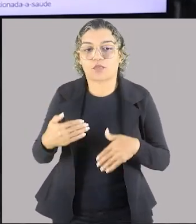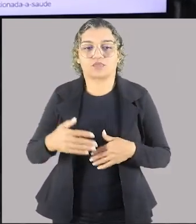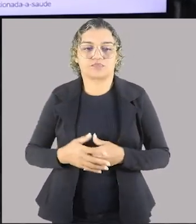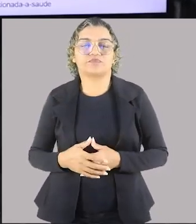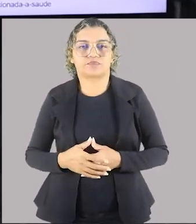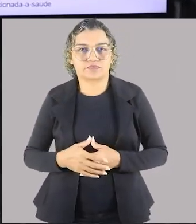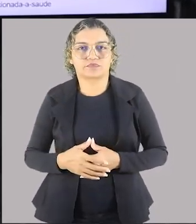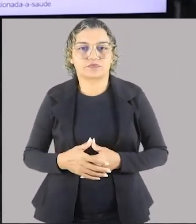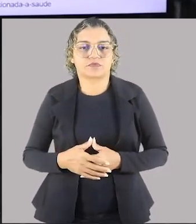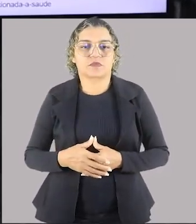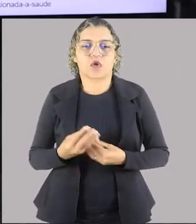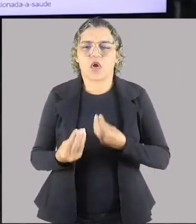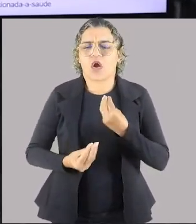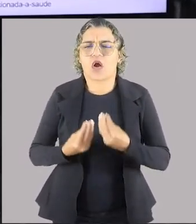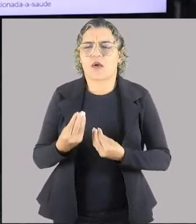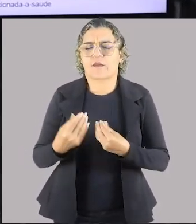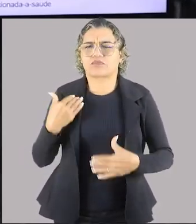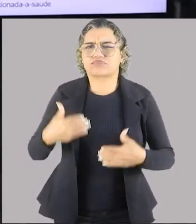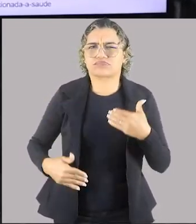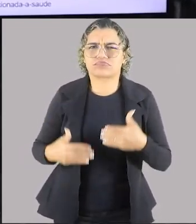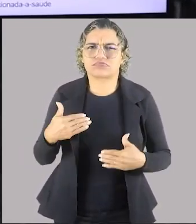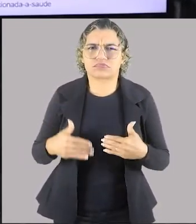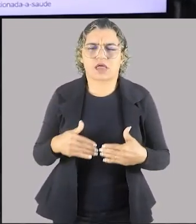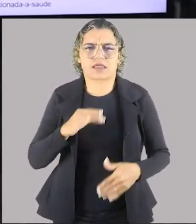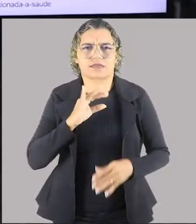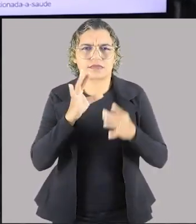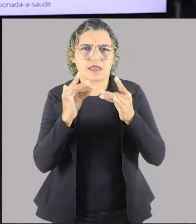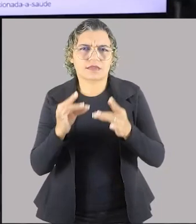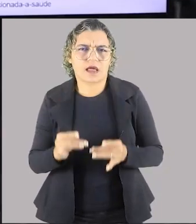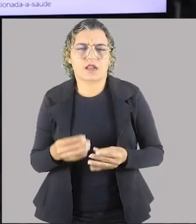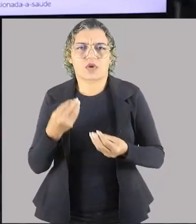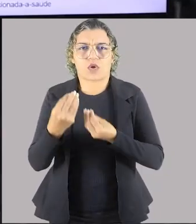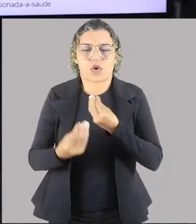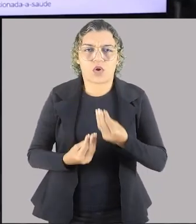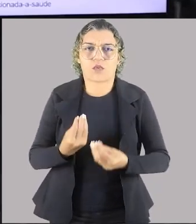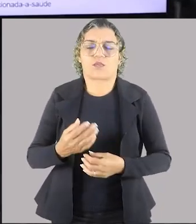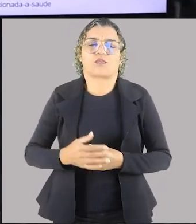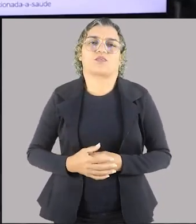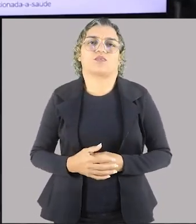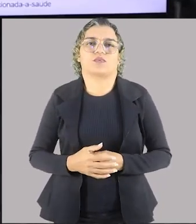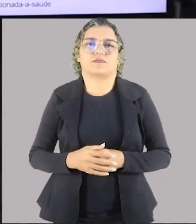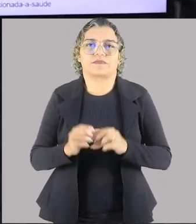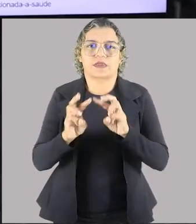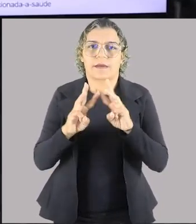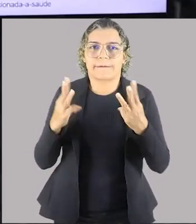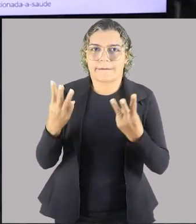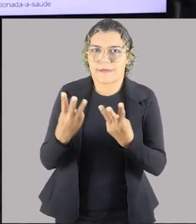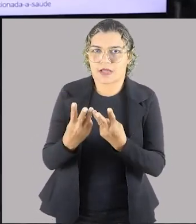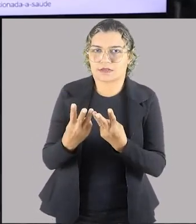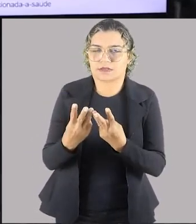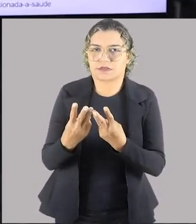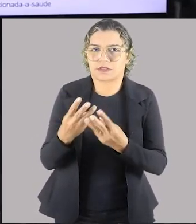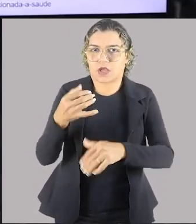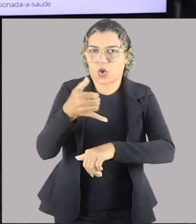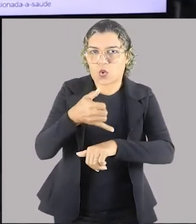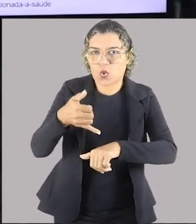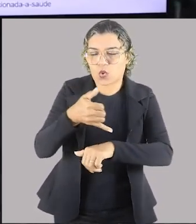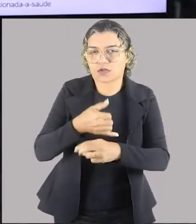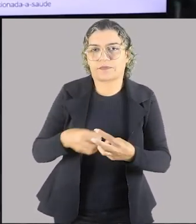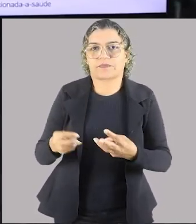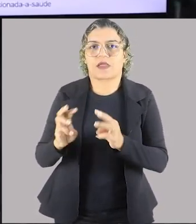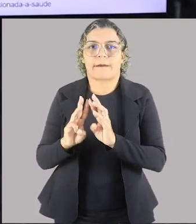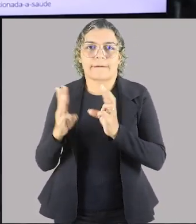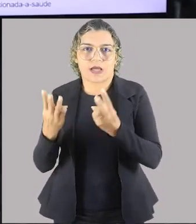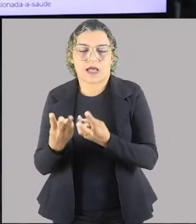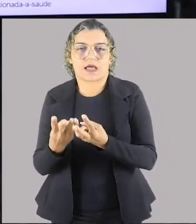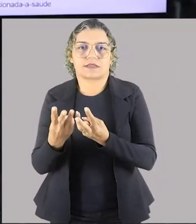composição corporal é como está distribuído a massa gorda, que é a gordura, a massa